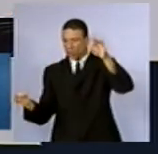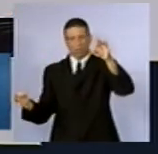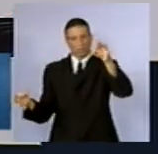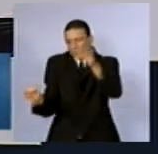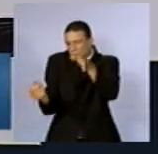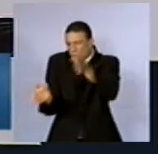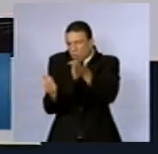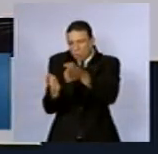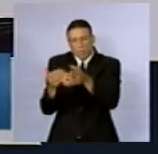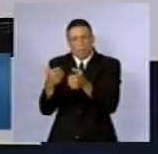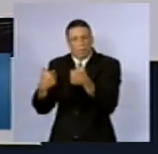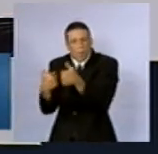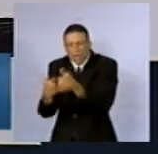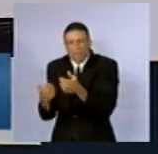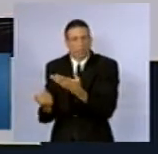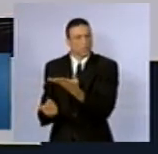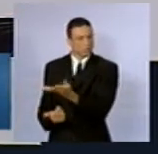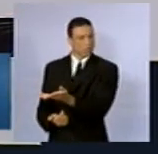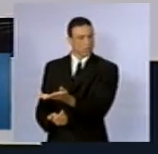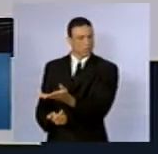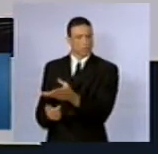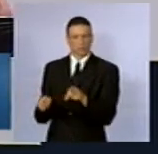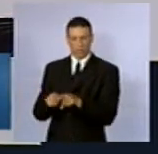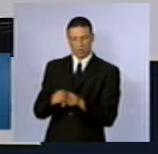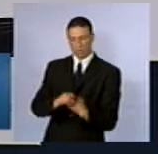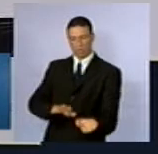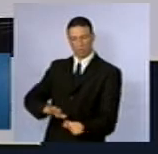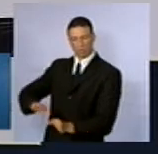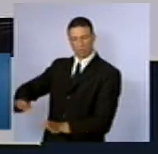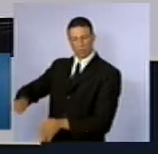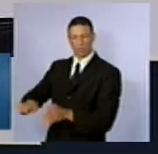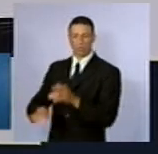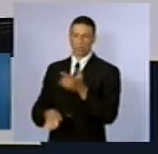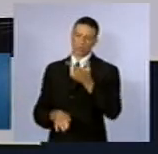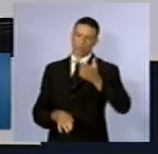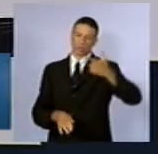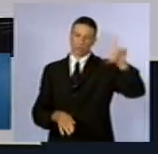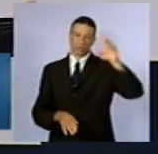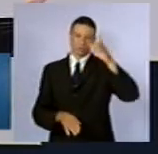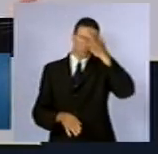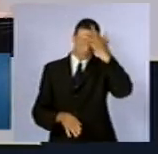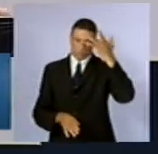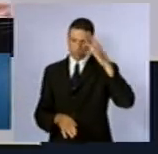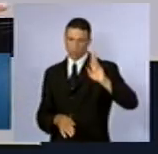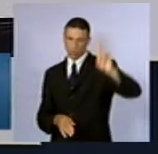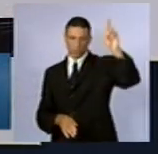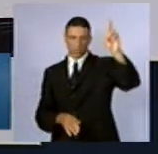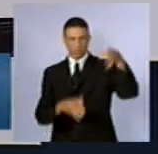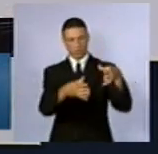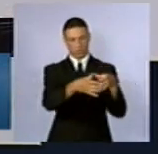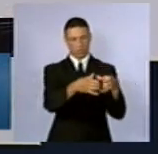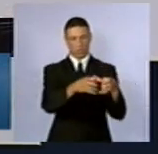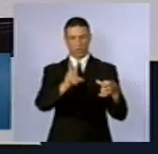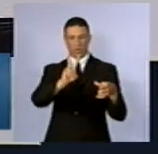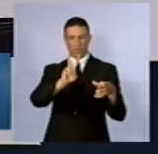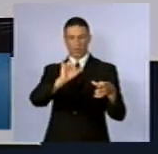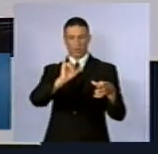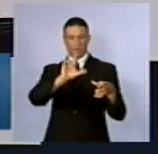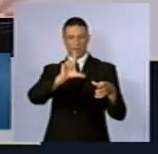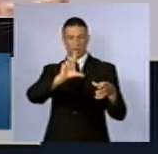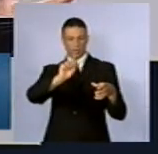E também teve um outro senhor que também trouxe um caso aqui de Vila Velha, no Espírito